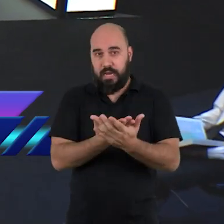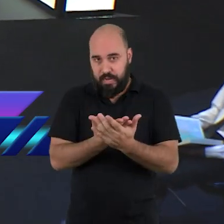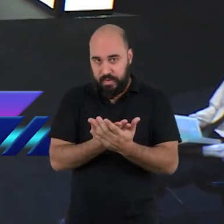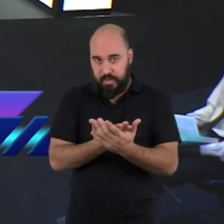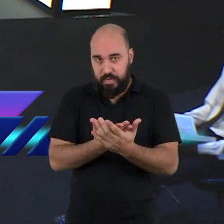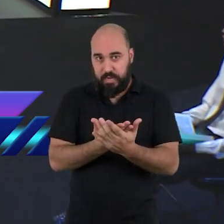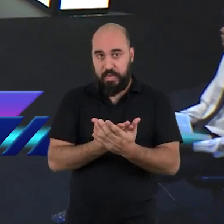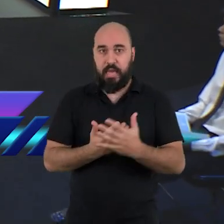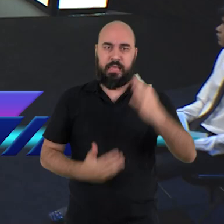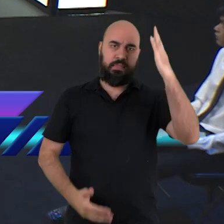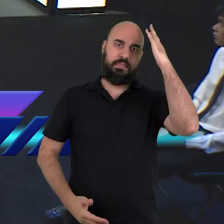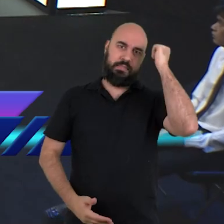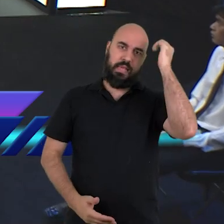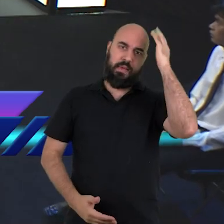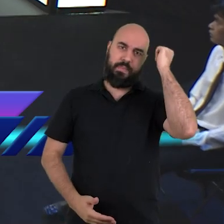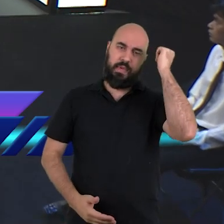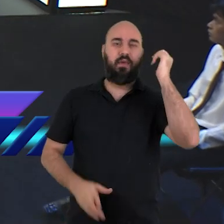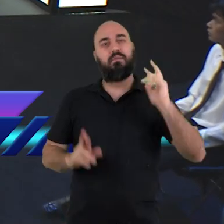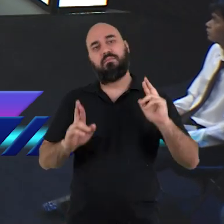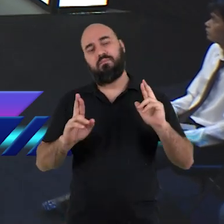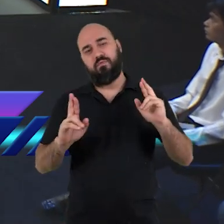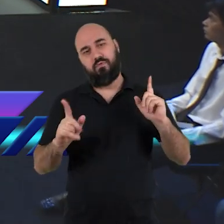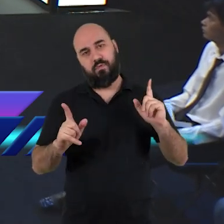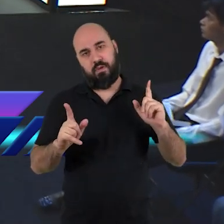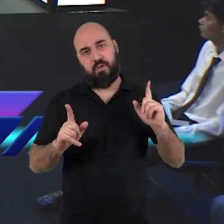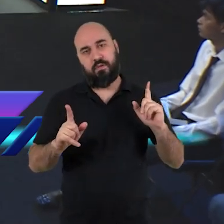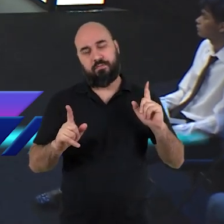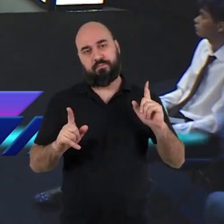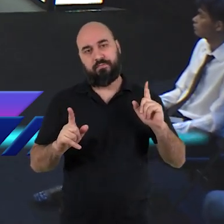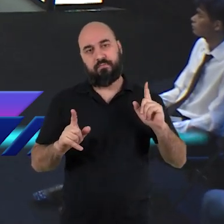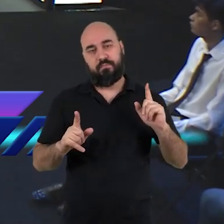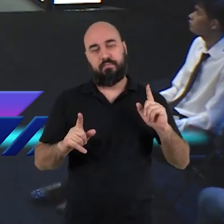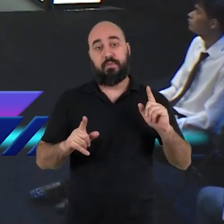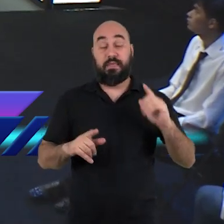mesma coisa que saber que Ele existe.